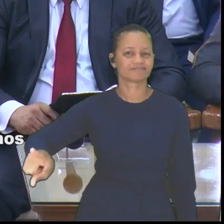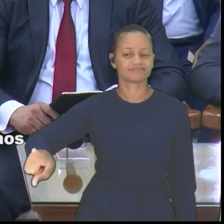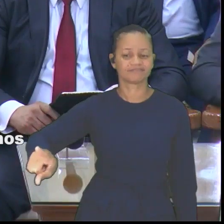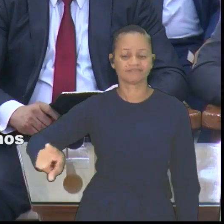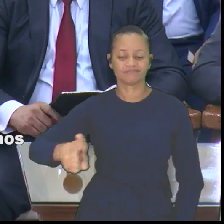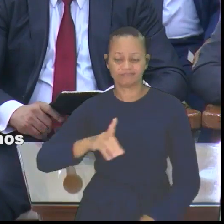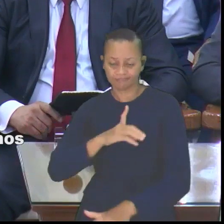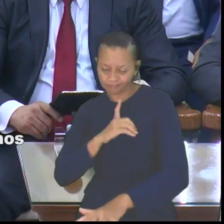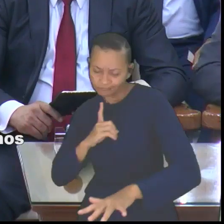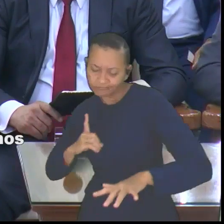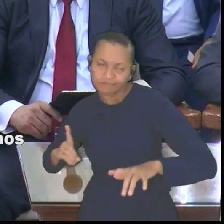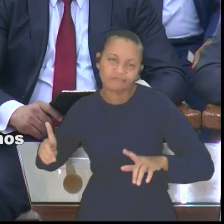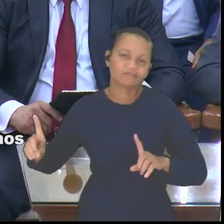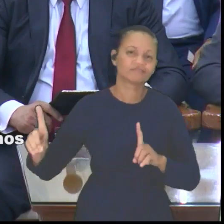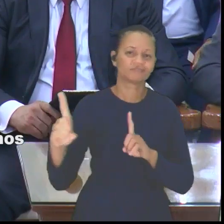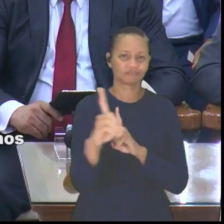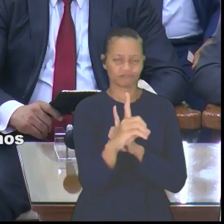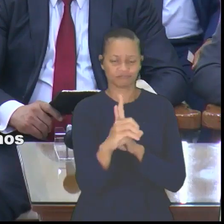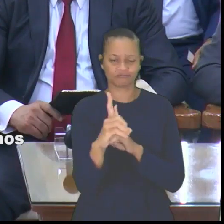adiante de ti.